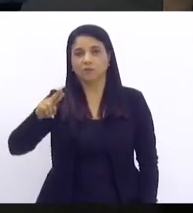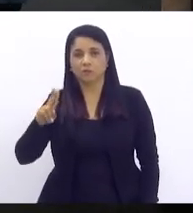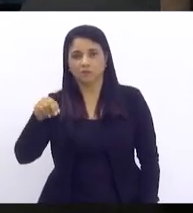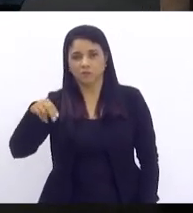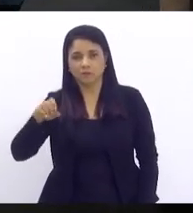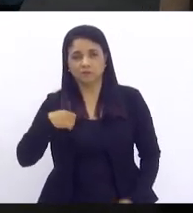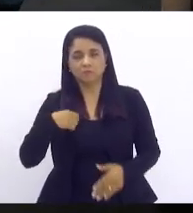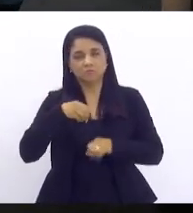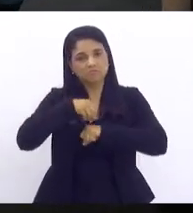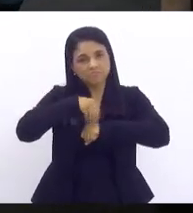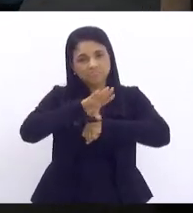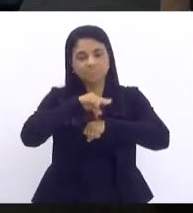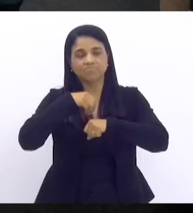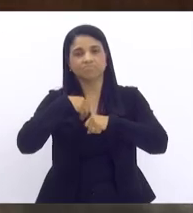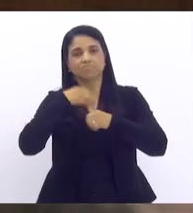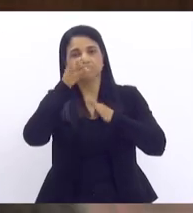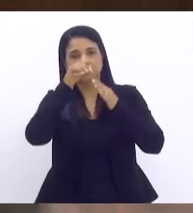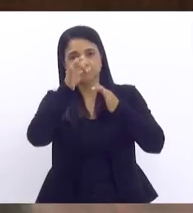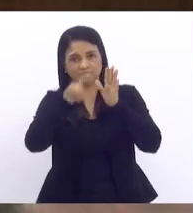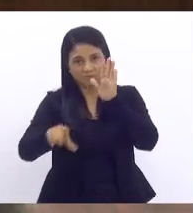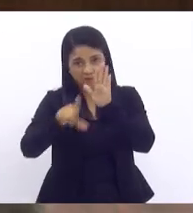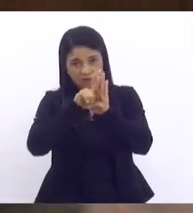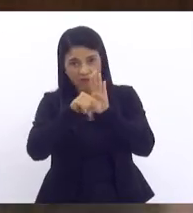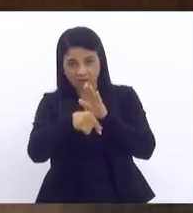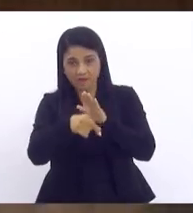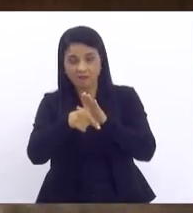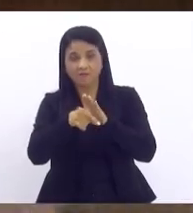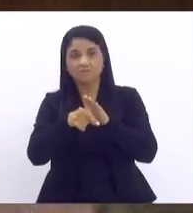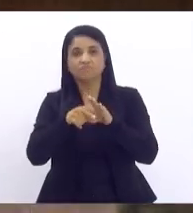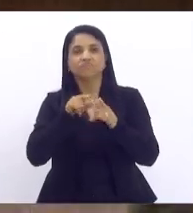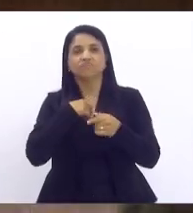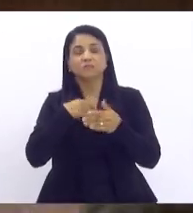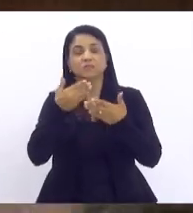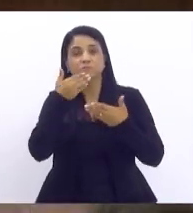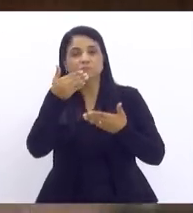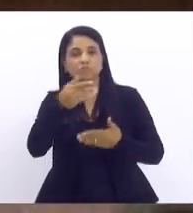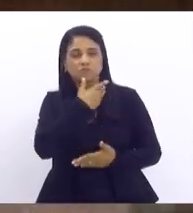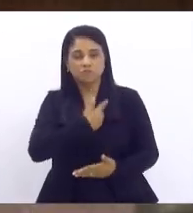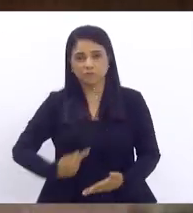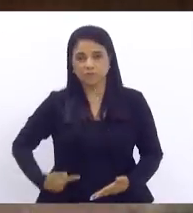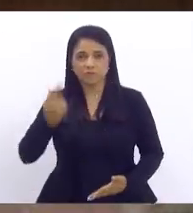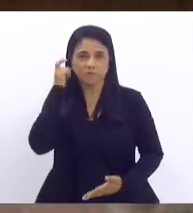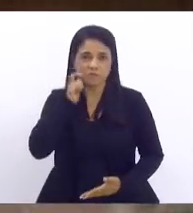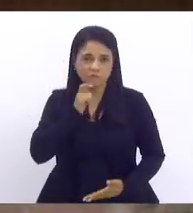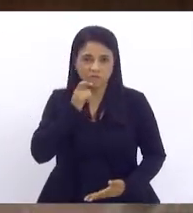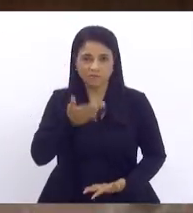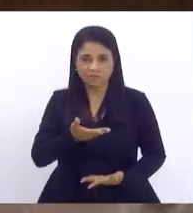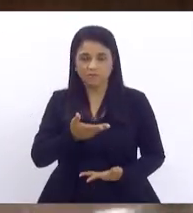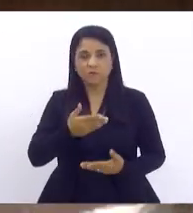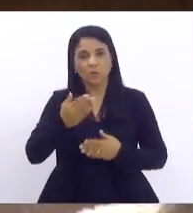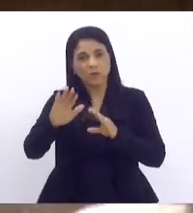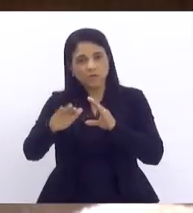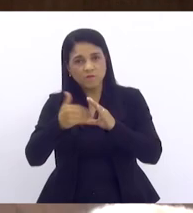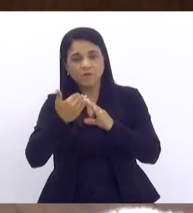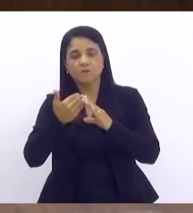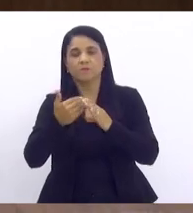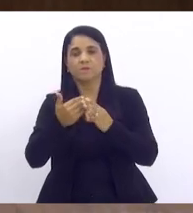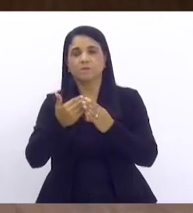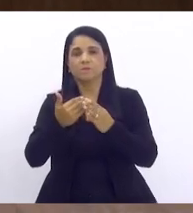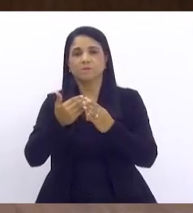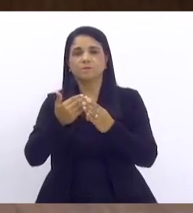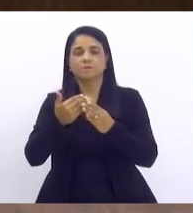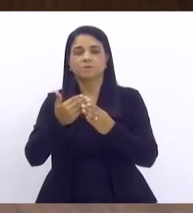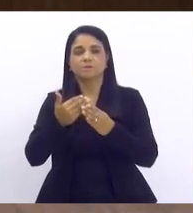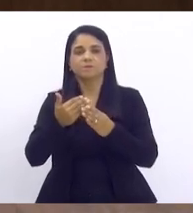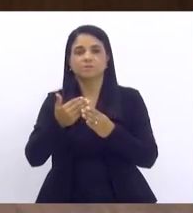da indicação legislativa, solicitando ao governador Cláudio Castro o envio de mensagem